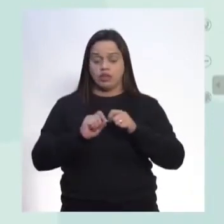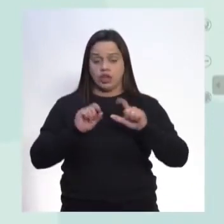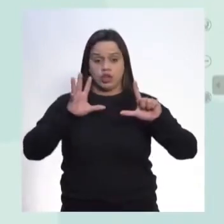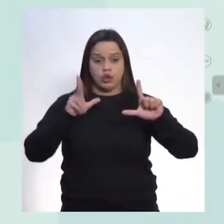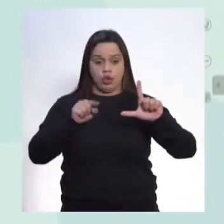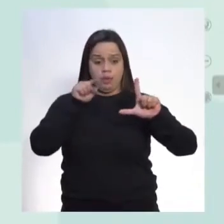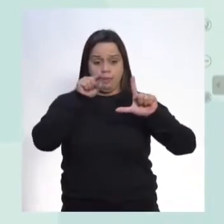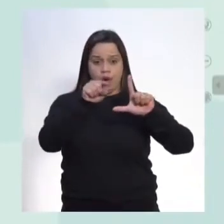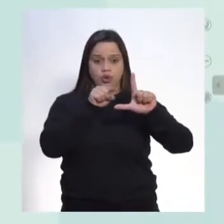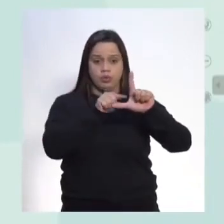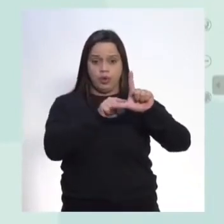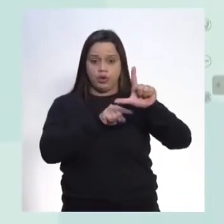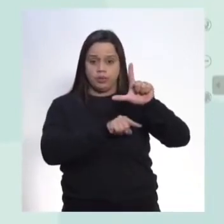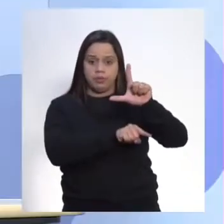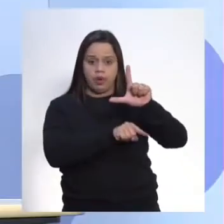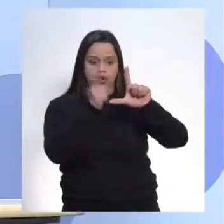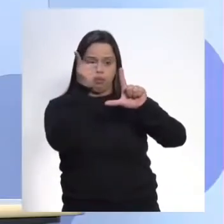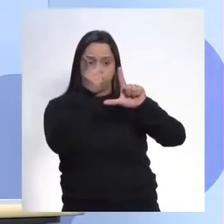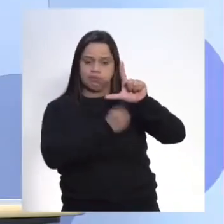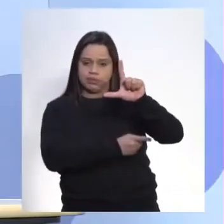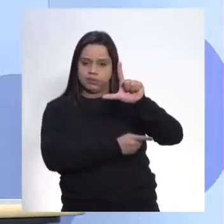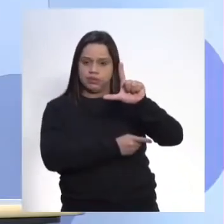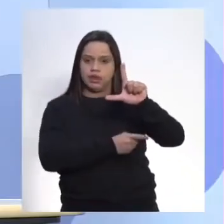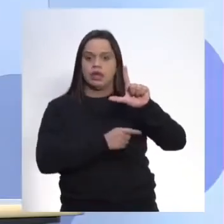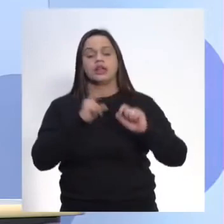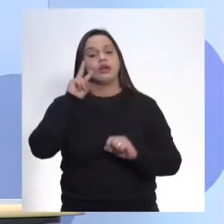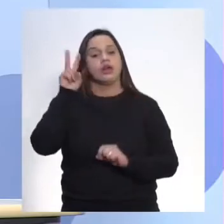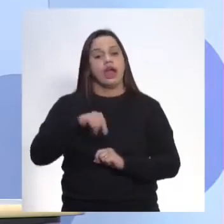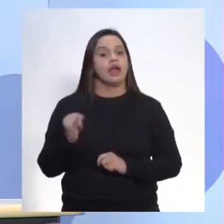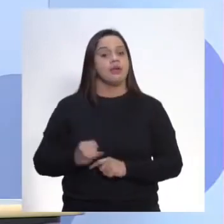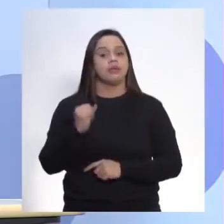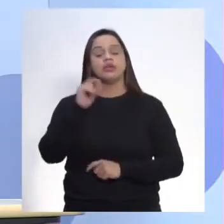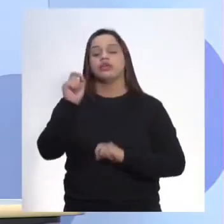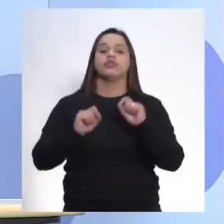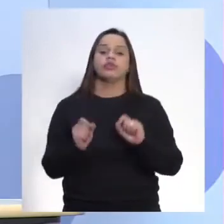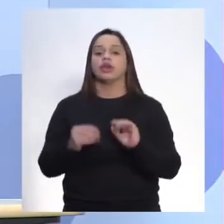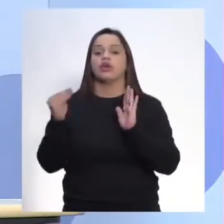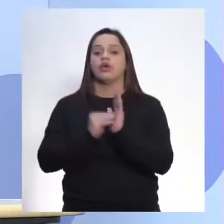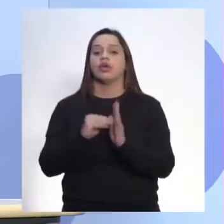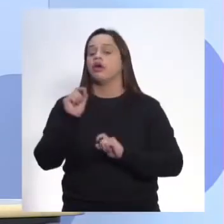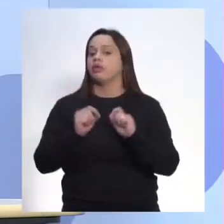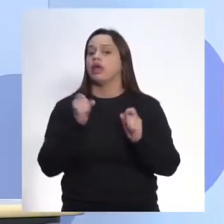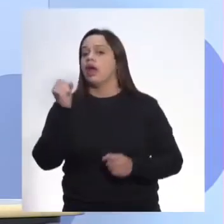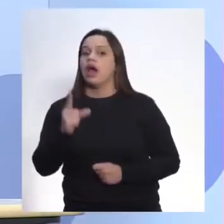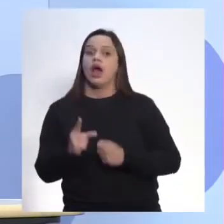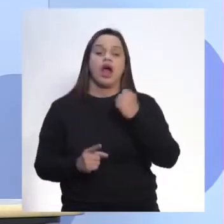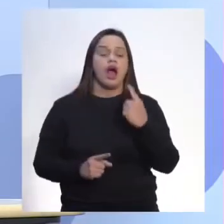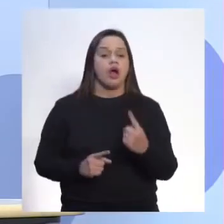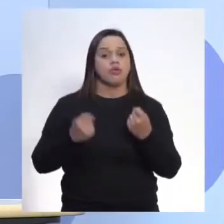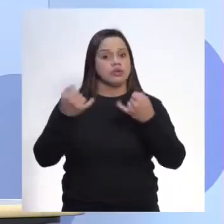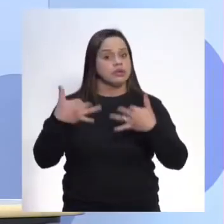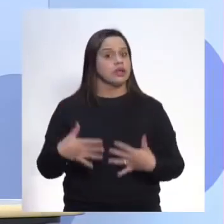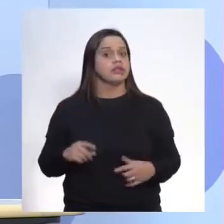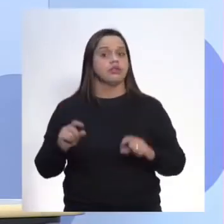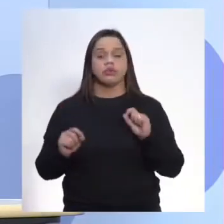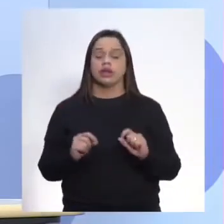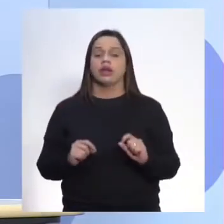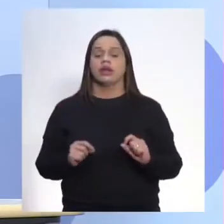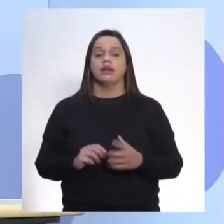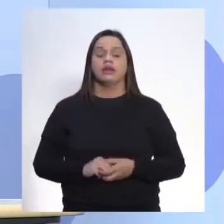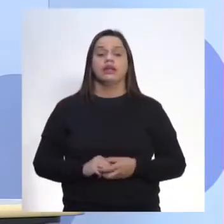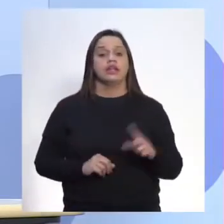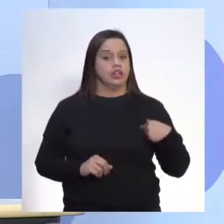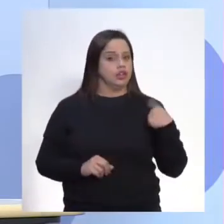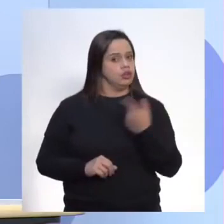estudar posteriormente, né, Jonas? Isso mesmo, e é muito importante, né, colocar algumas definições que geralmente